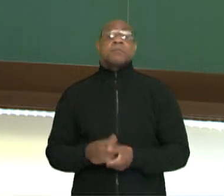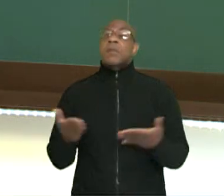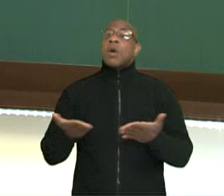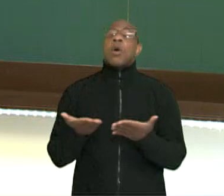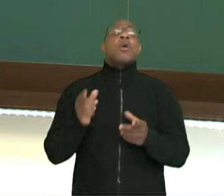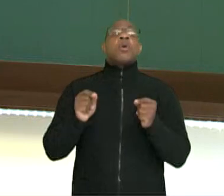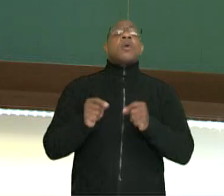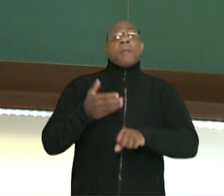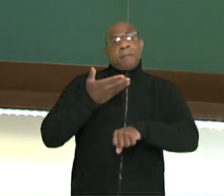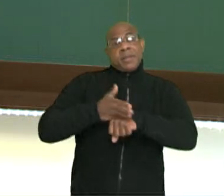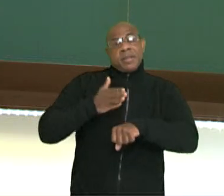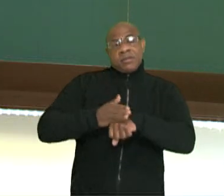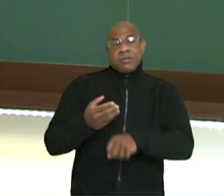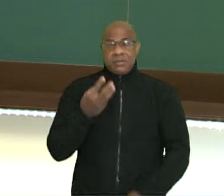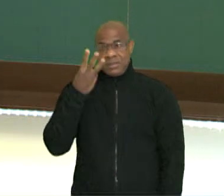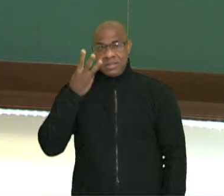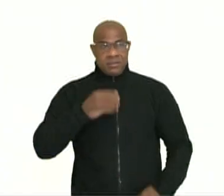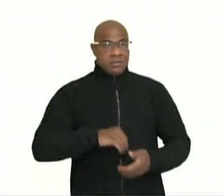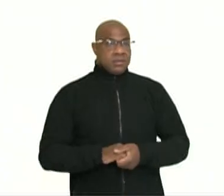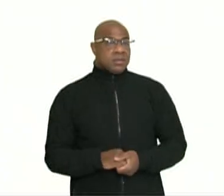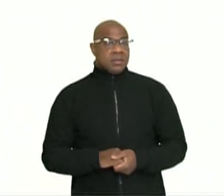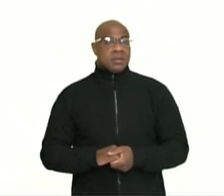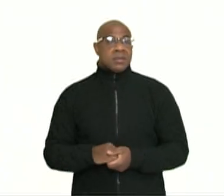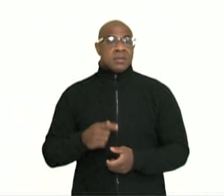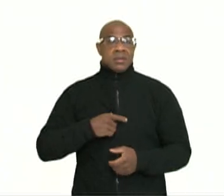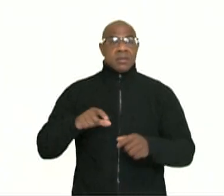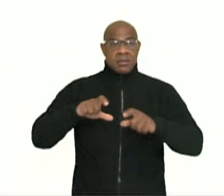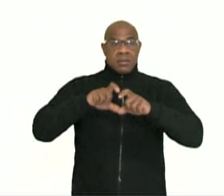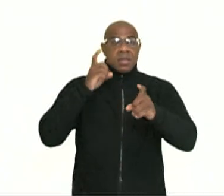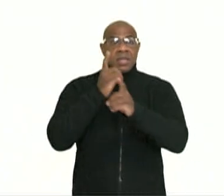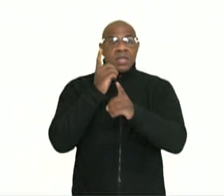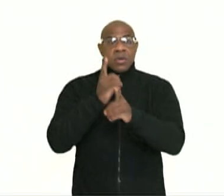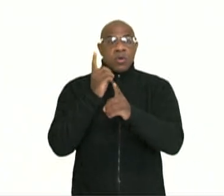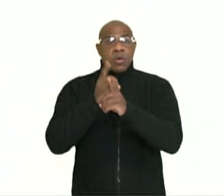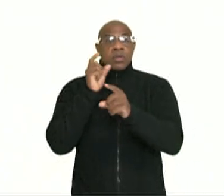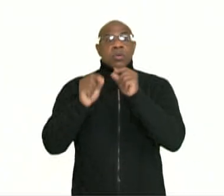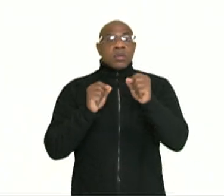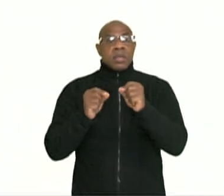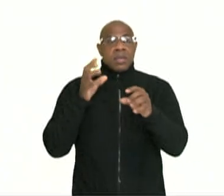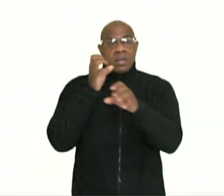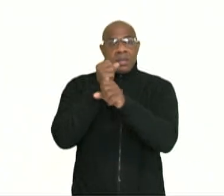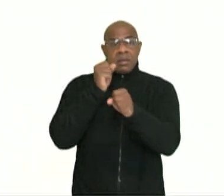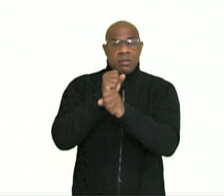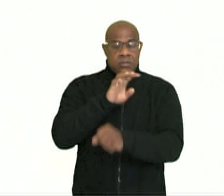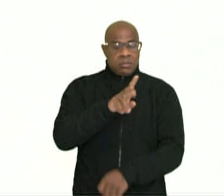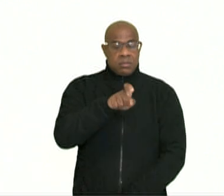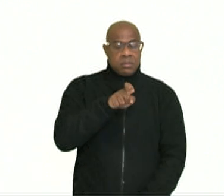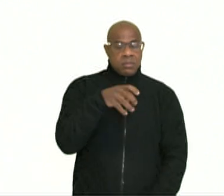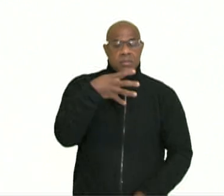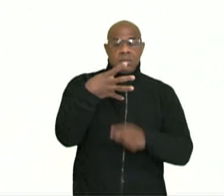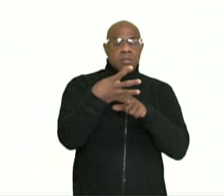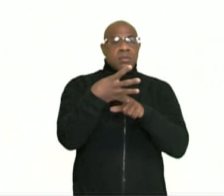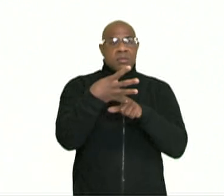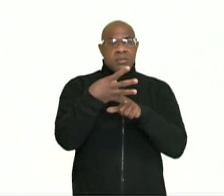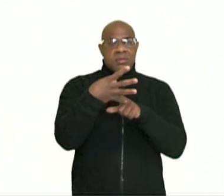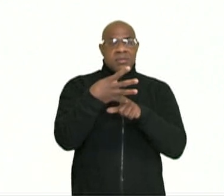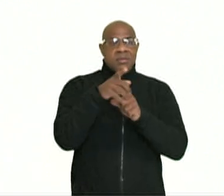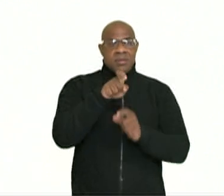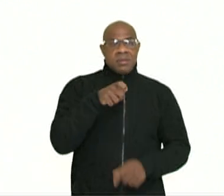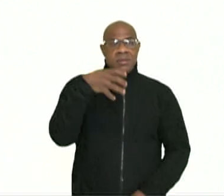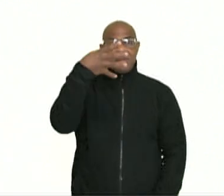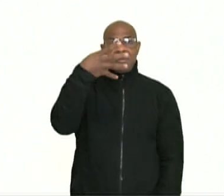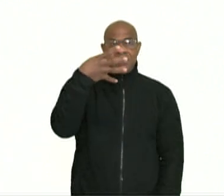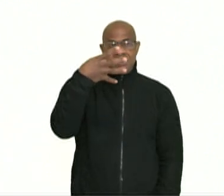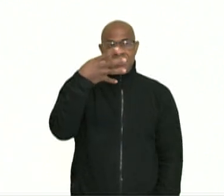nós vamos para a nossa terceira. O que diz lá? Ó? Encontre a solução da equação biquadrada. Então, repare que nós estamos resolvendo a equação